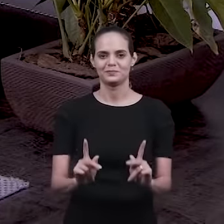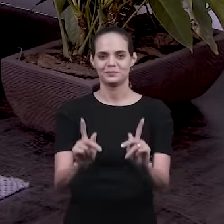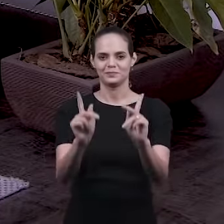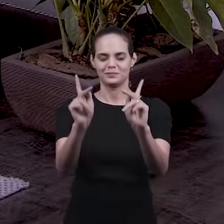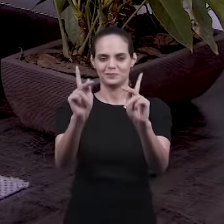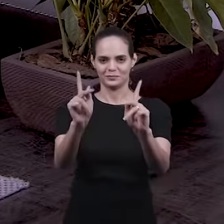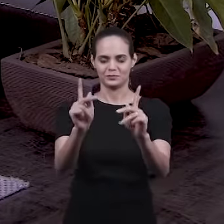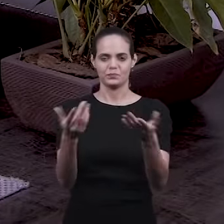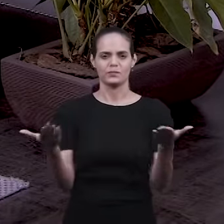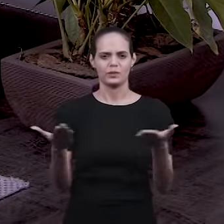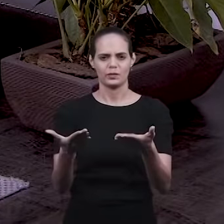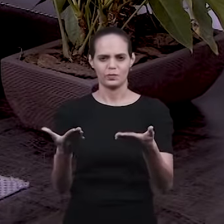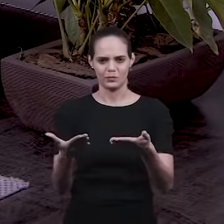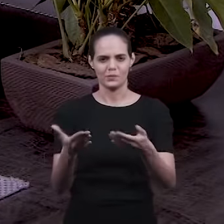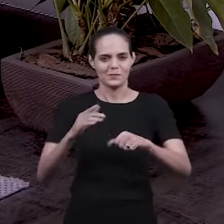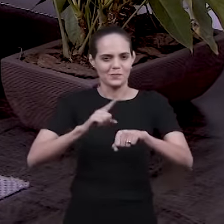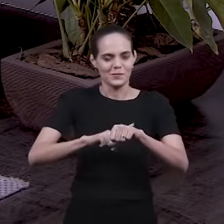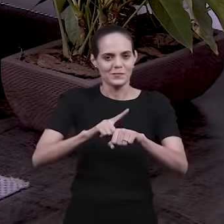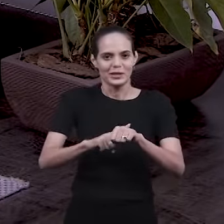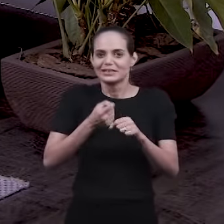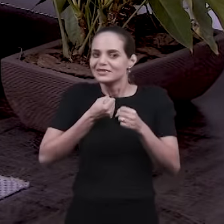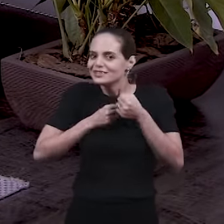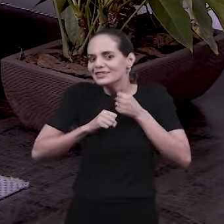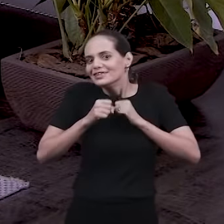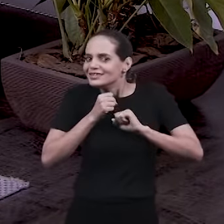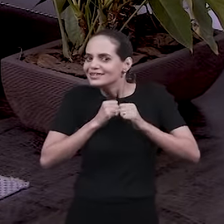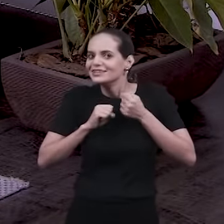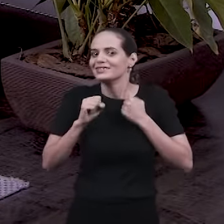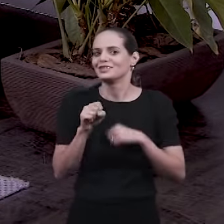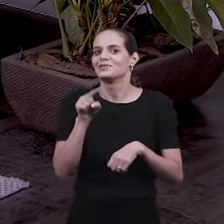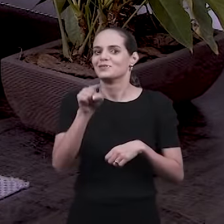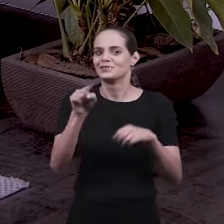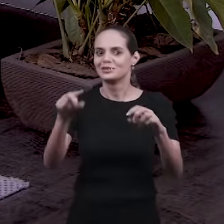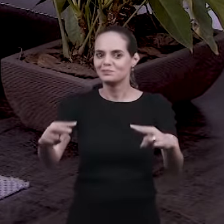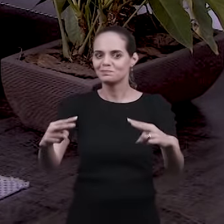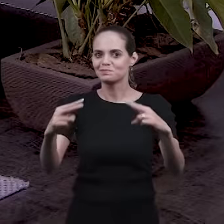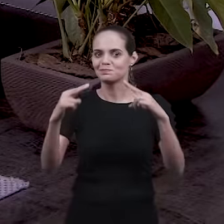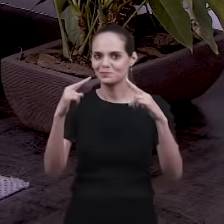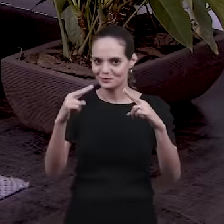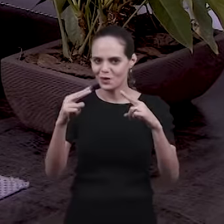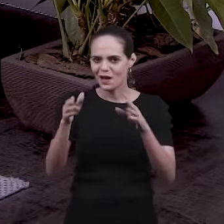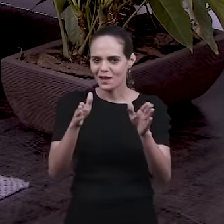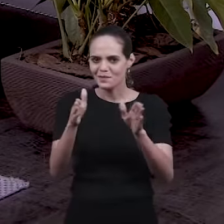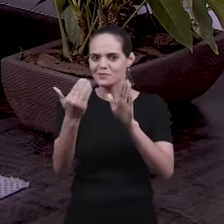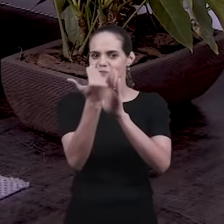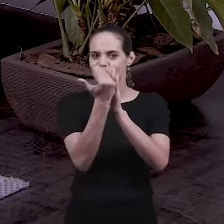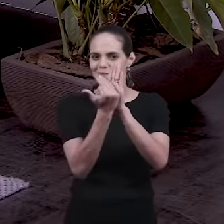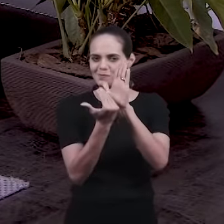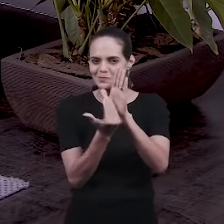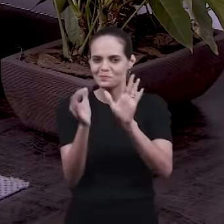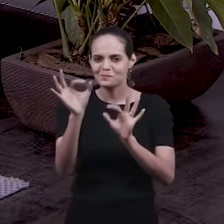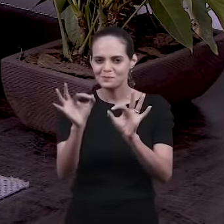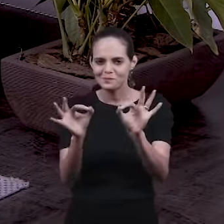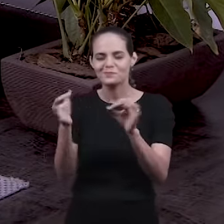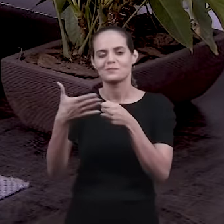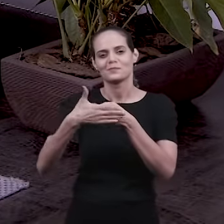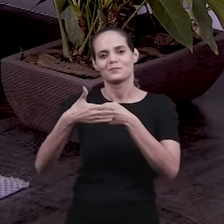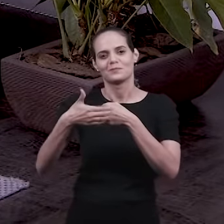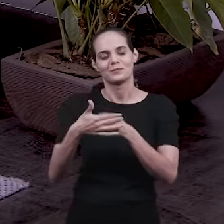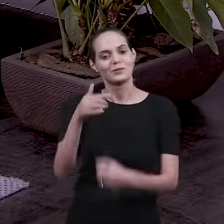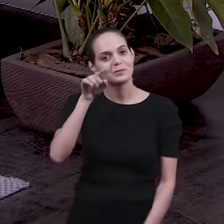Este momento tão aguardado, onde você tem acesso a uma programação que é feita com todo carinho, para